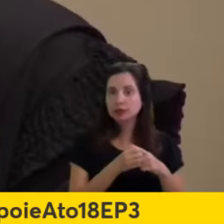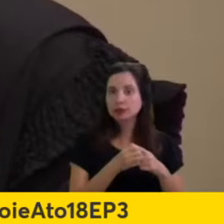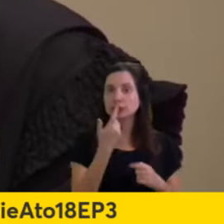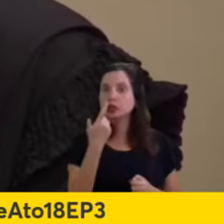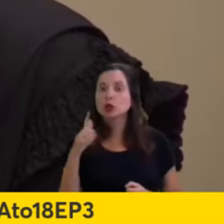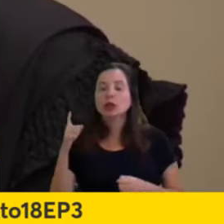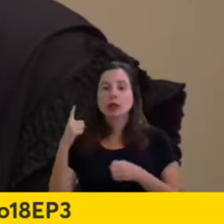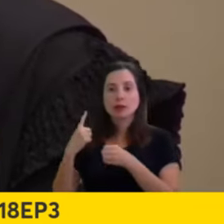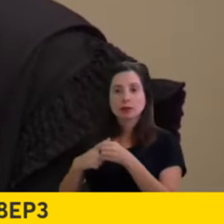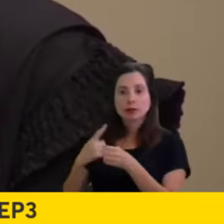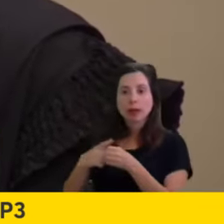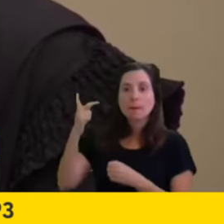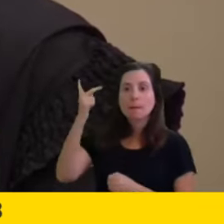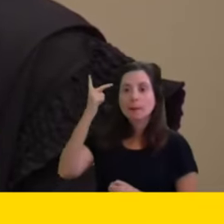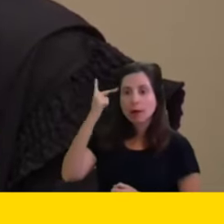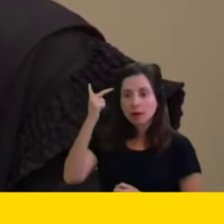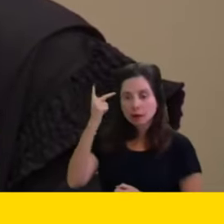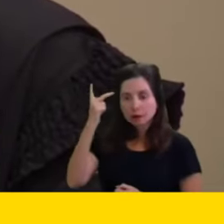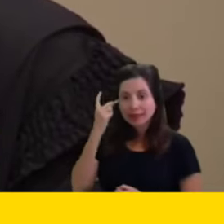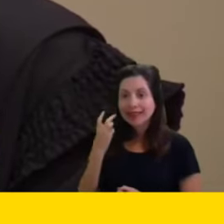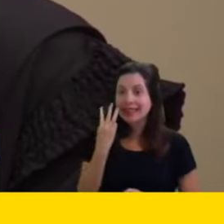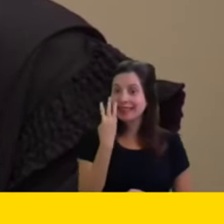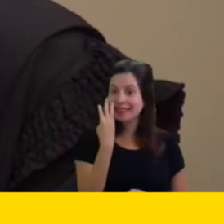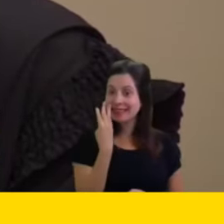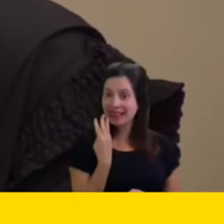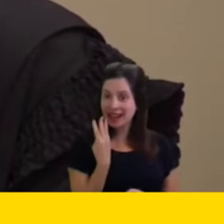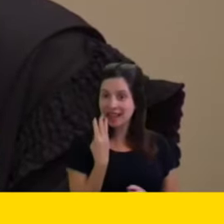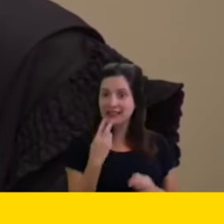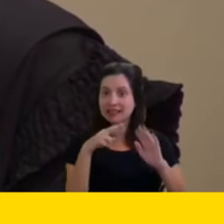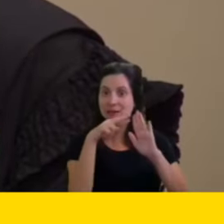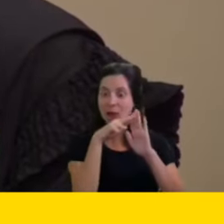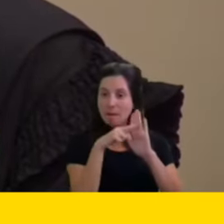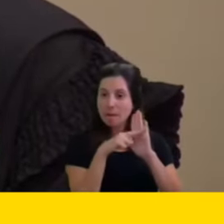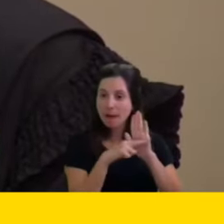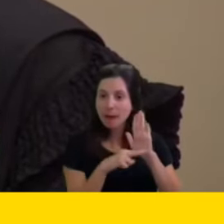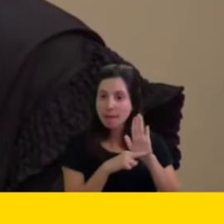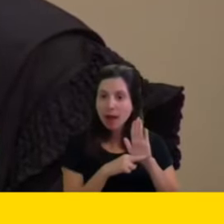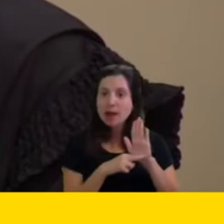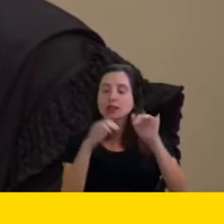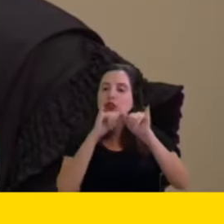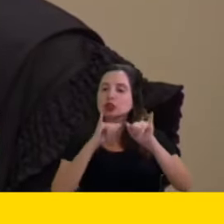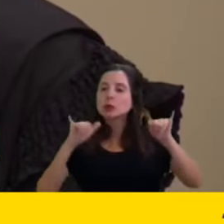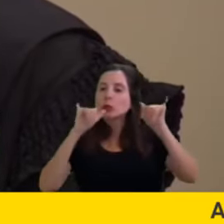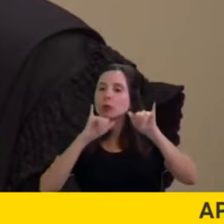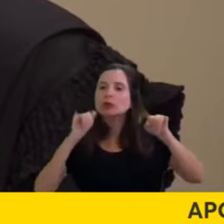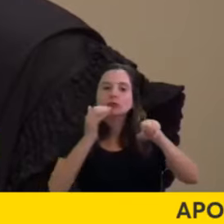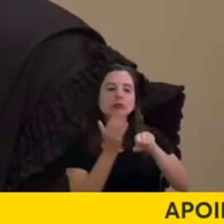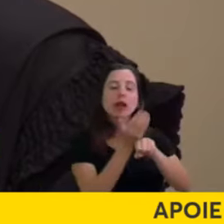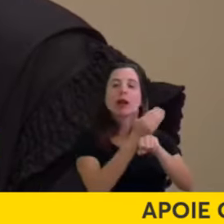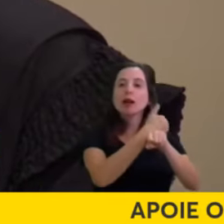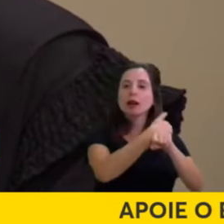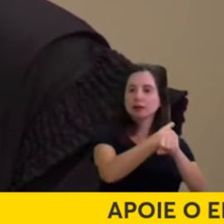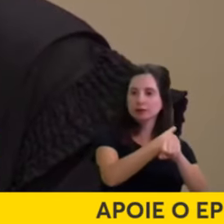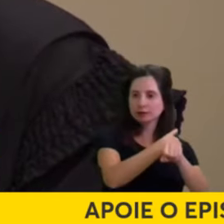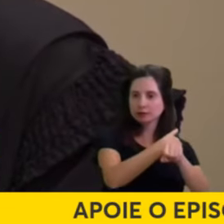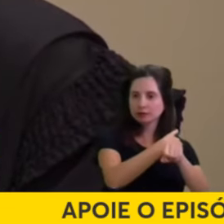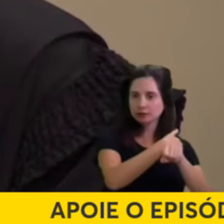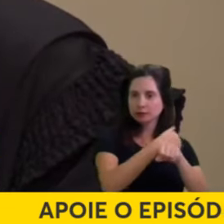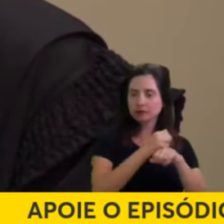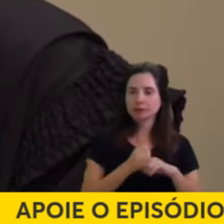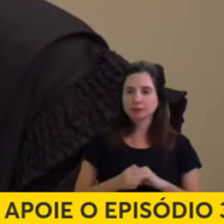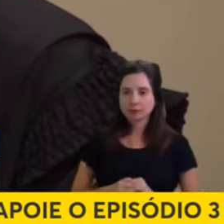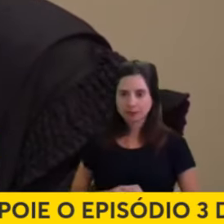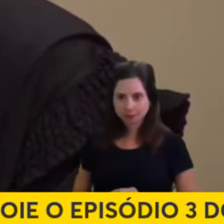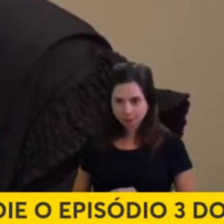estabelece a adoção de três critérios norteadores para caracterização de propaganda antecipada que